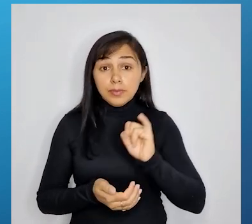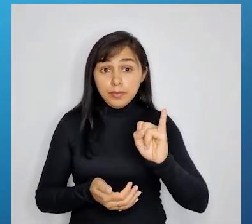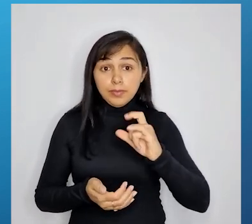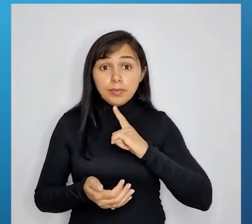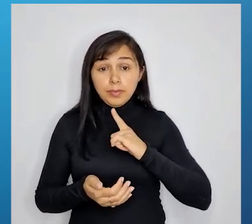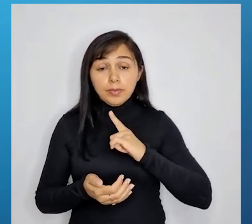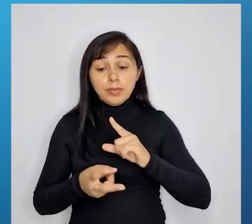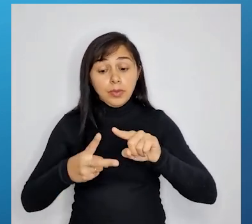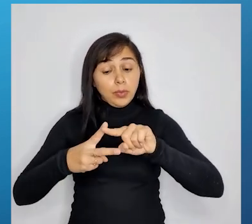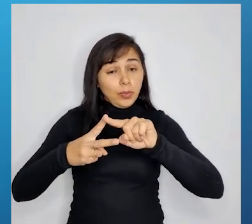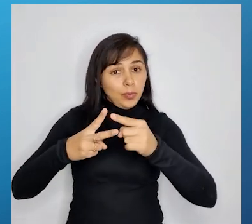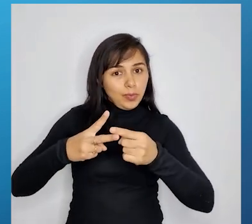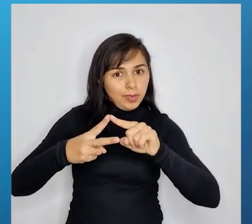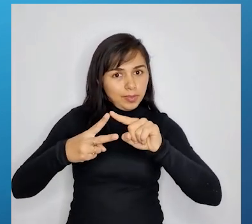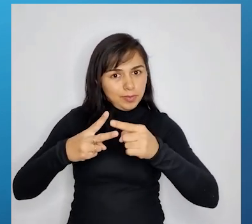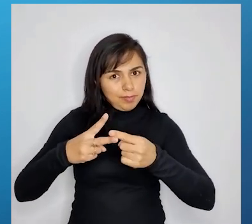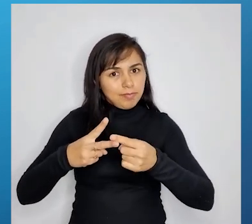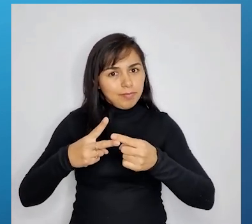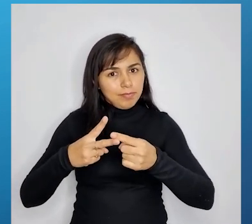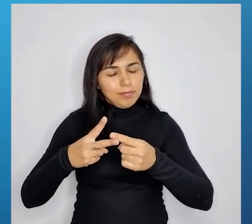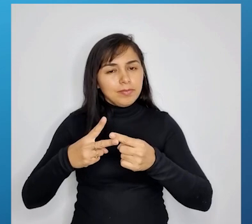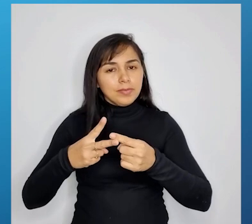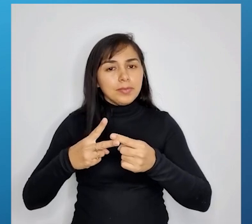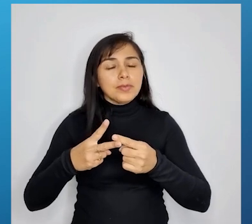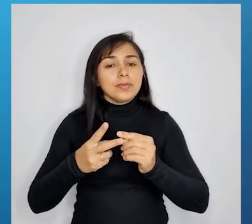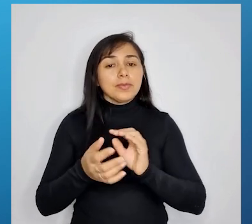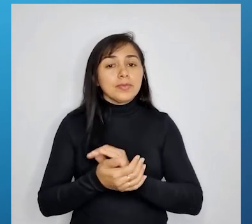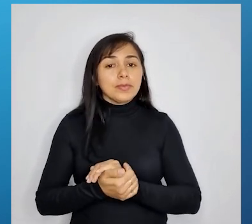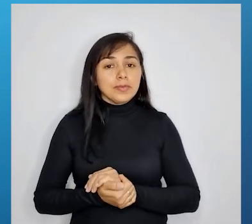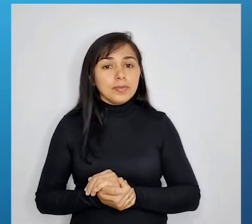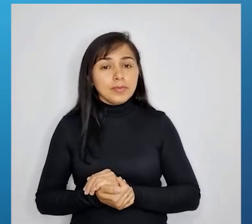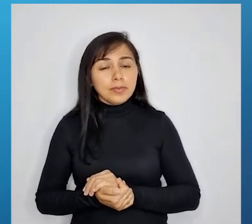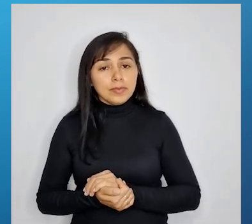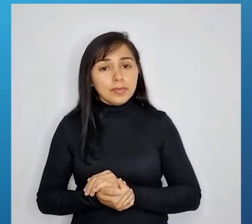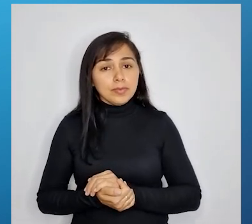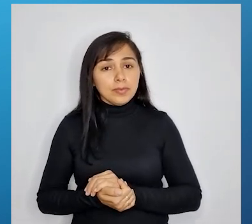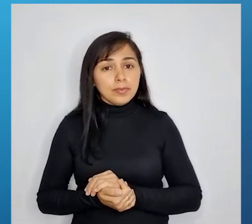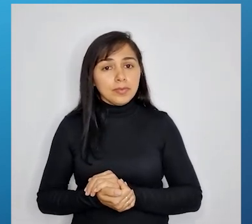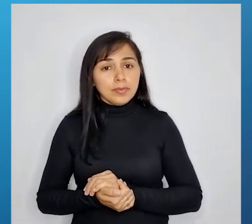existe um ângulo aqui de